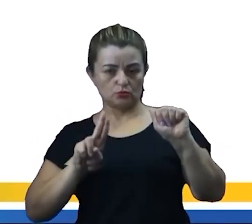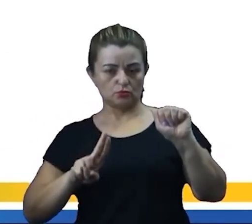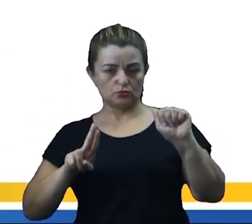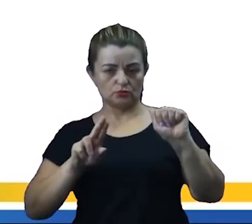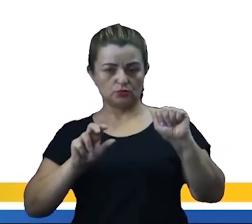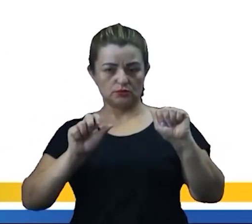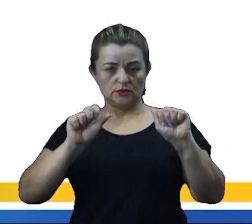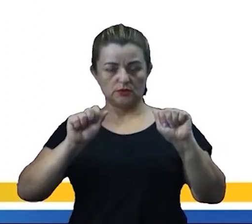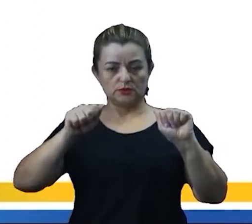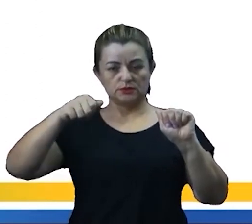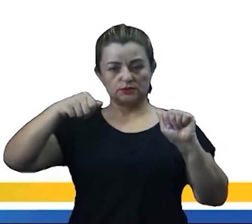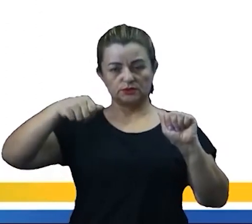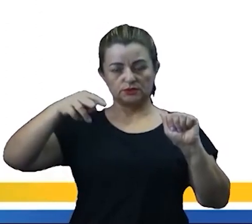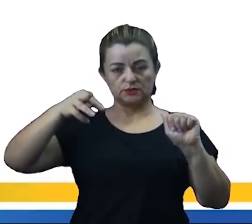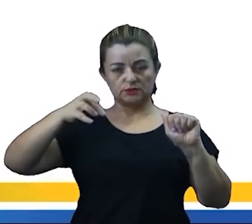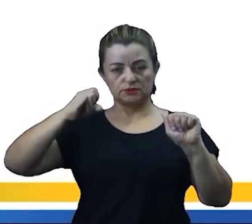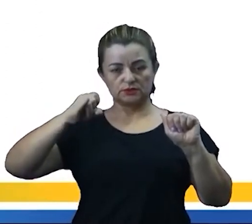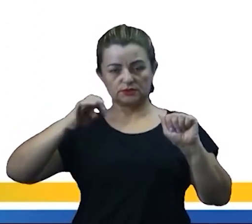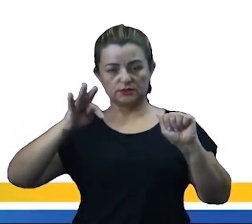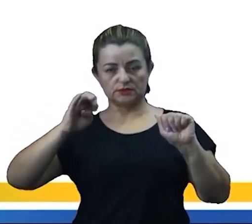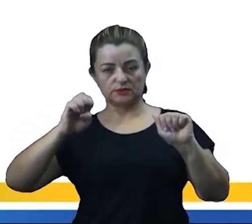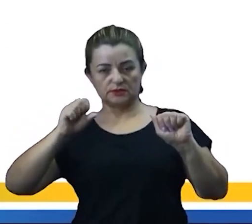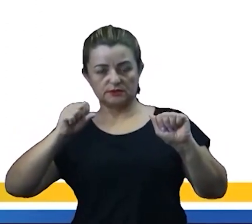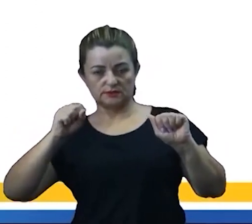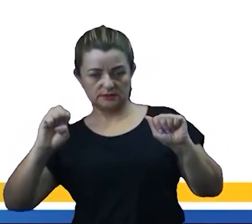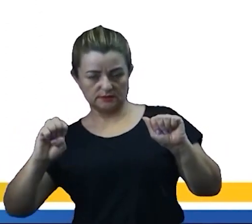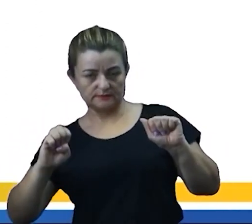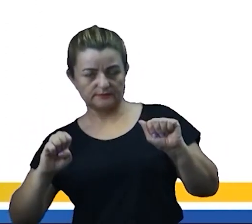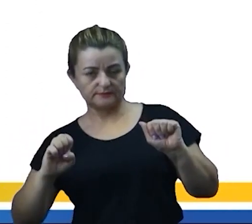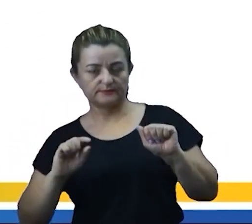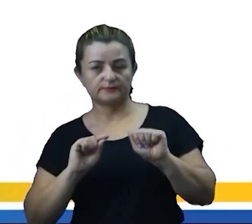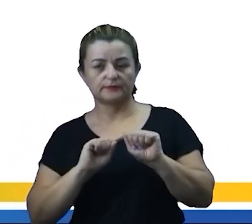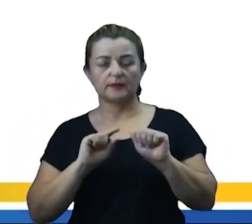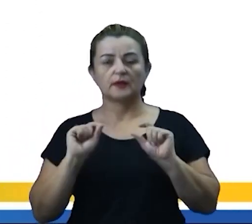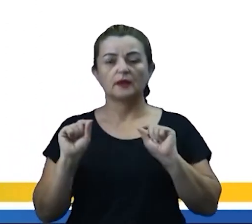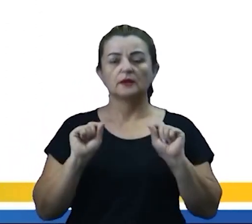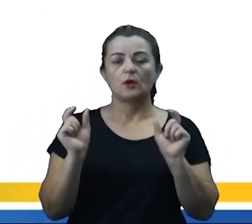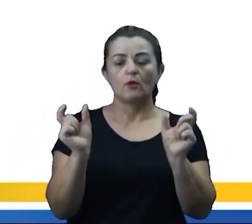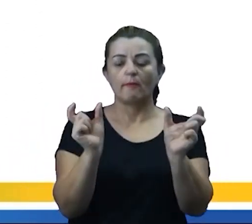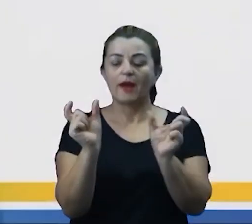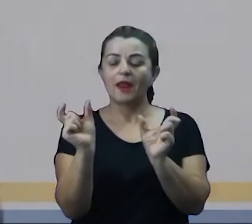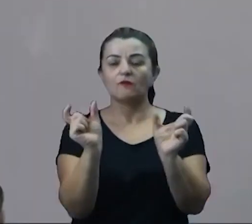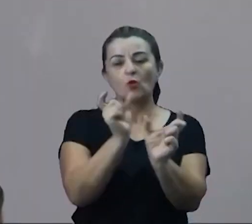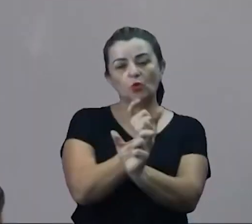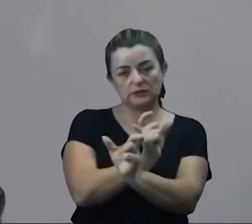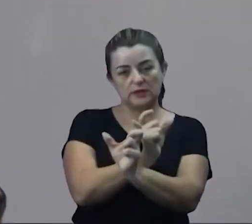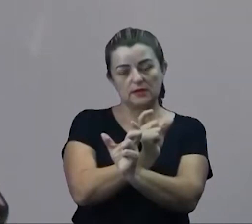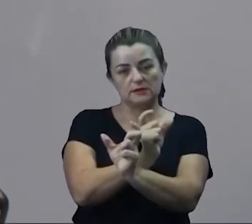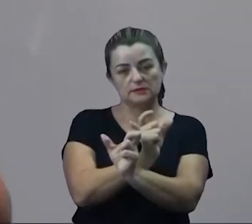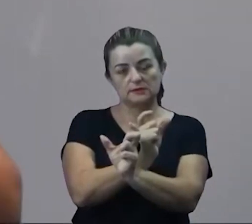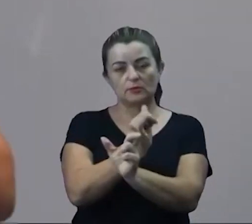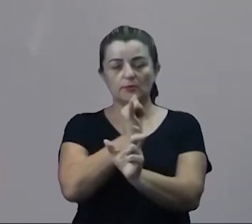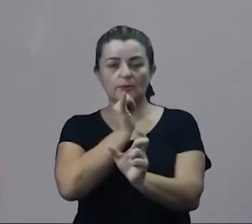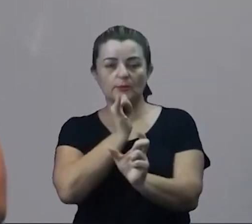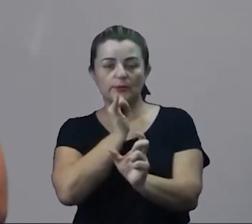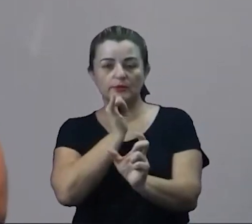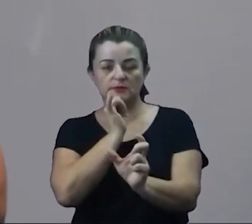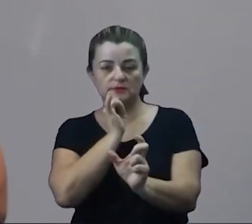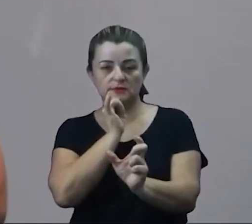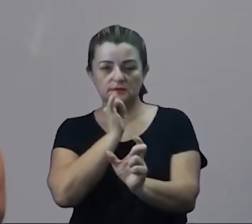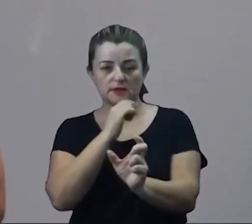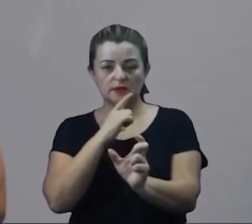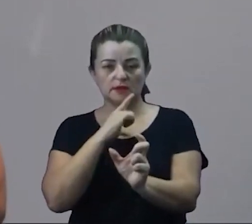para distinguir o que é terreno e o que é espiritual na mulher. Antíteses são palavras contrárias. Por exemplo, quando você